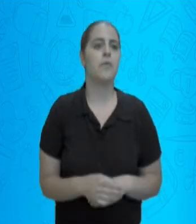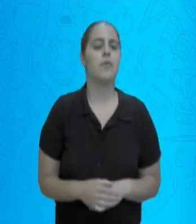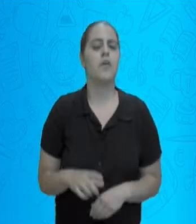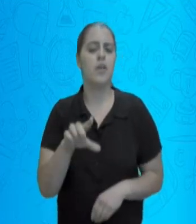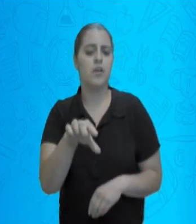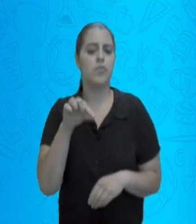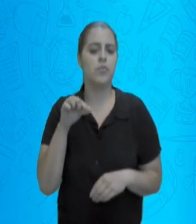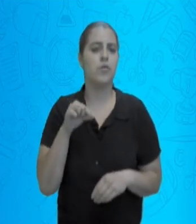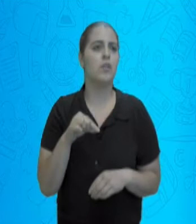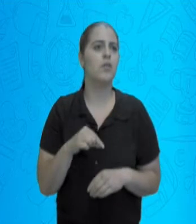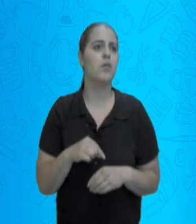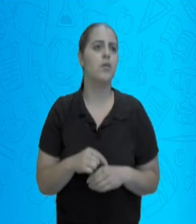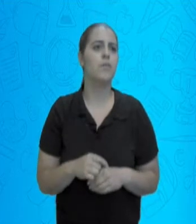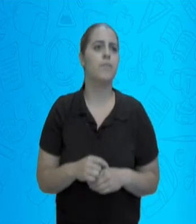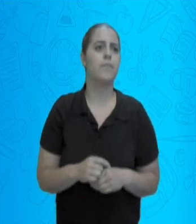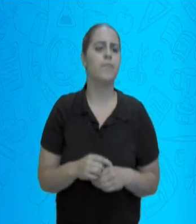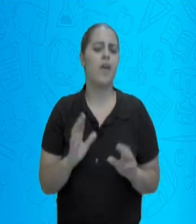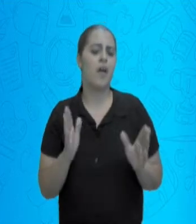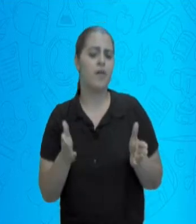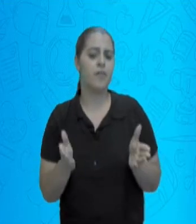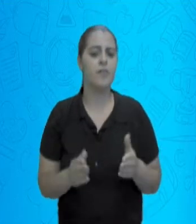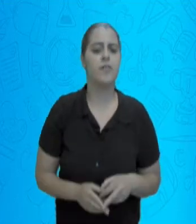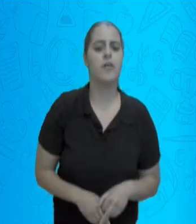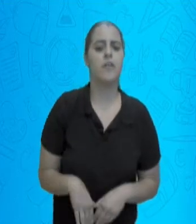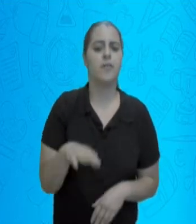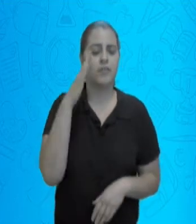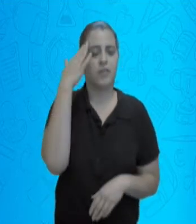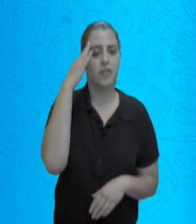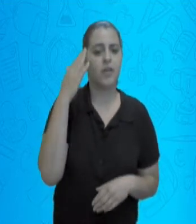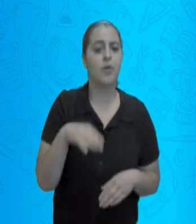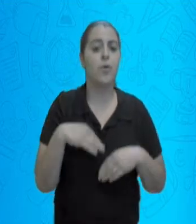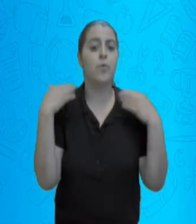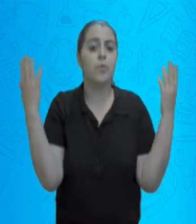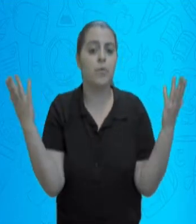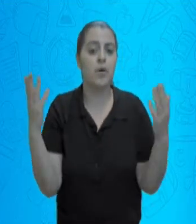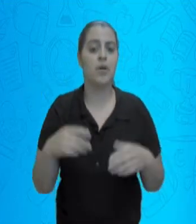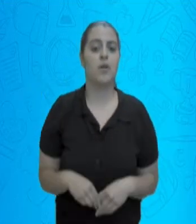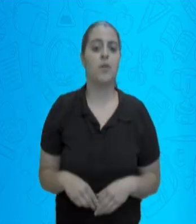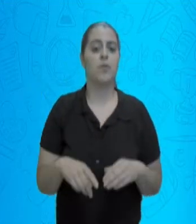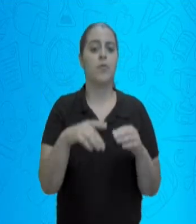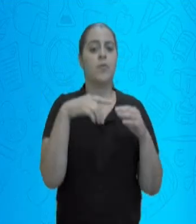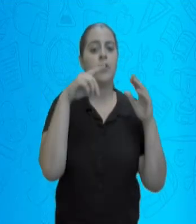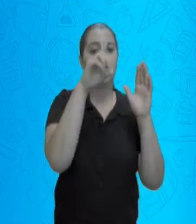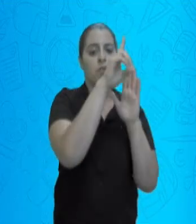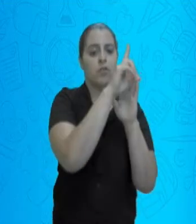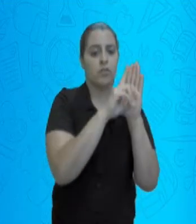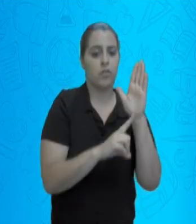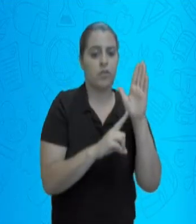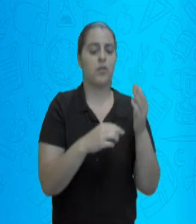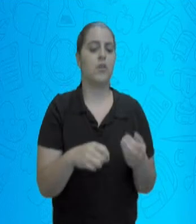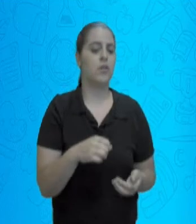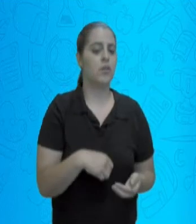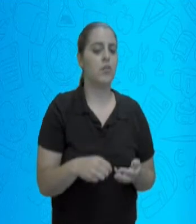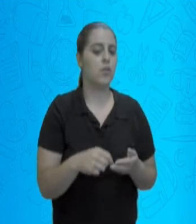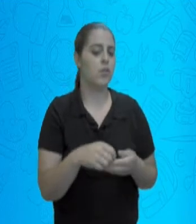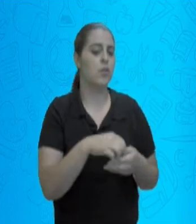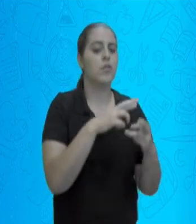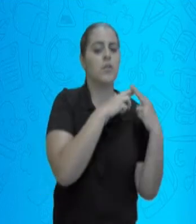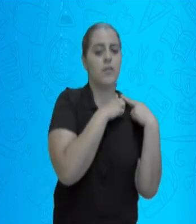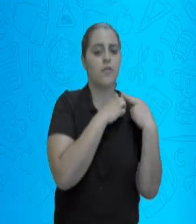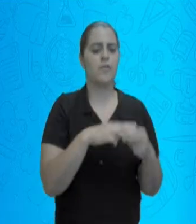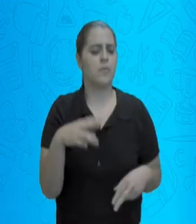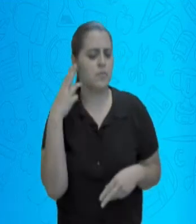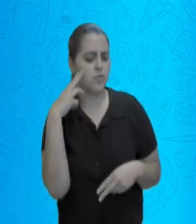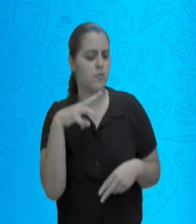Escolher os governantes... Apareceu um pouquinho. Agora, vamos identificar quais são os direitos, o que são direitos e o que são deveres. Então, vamos observar